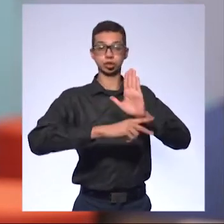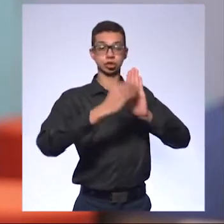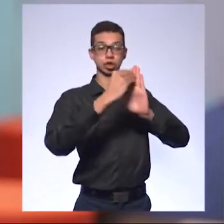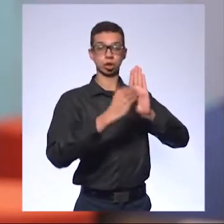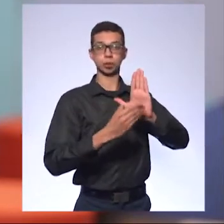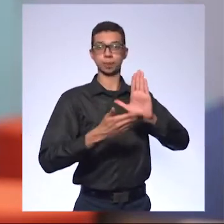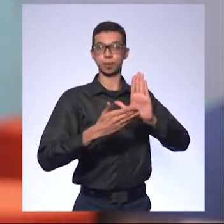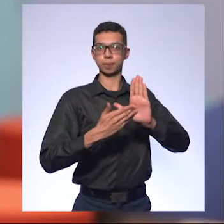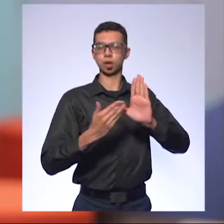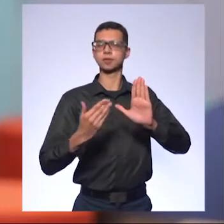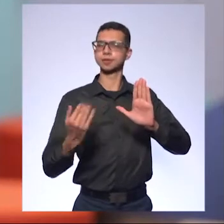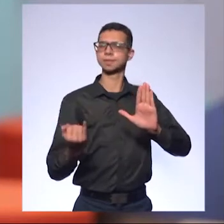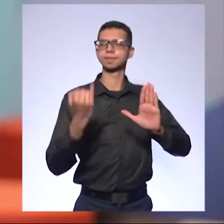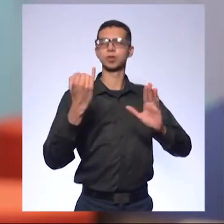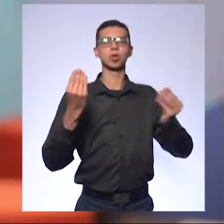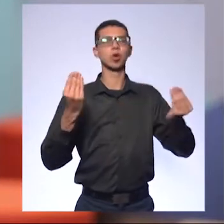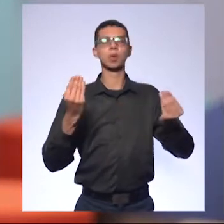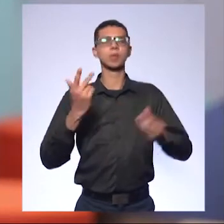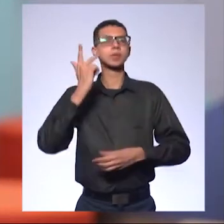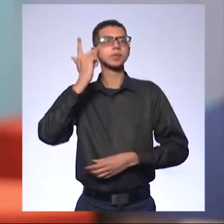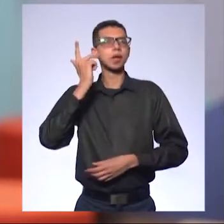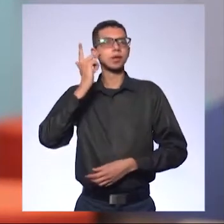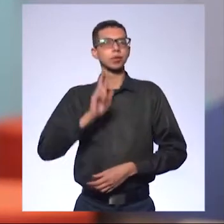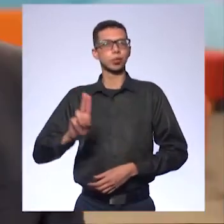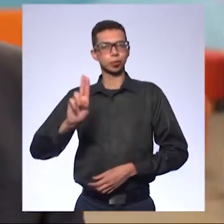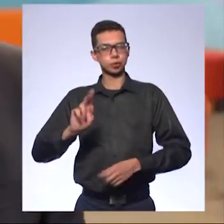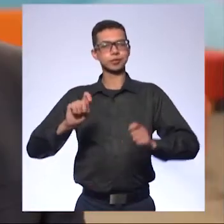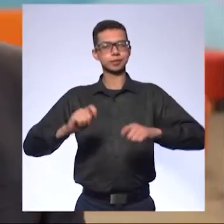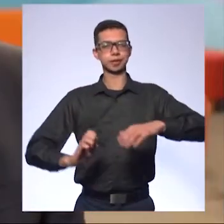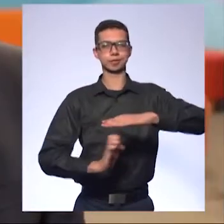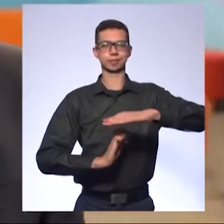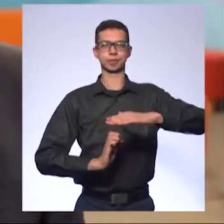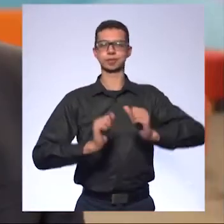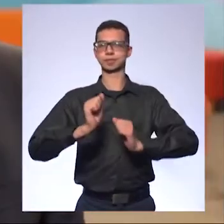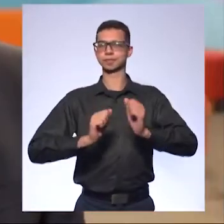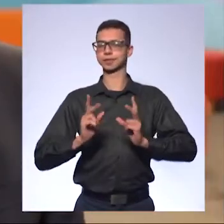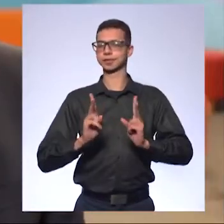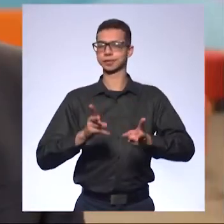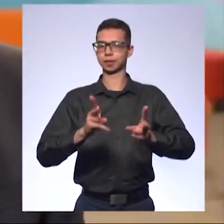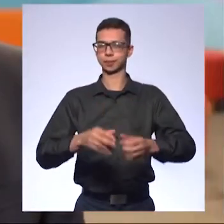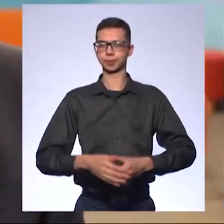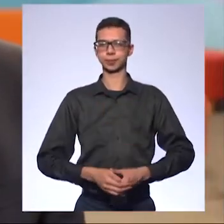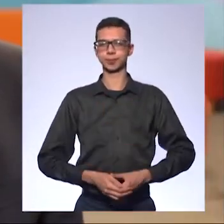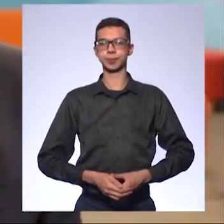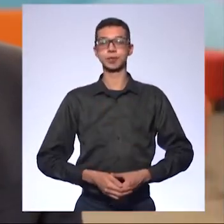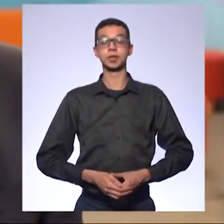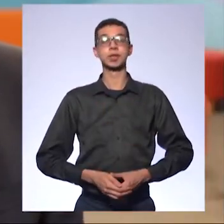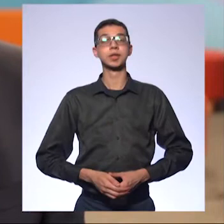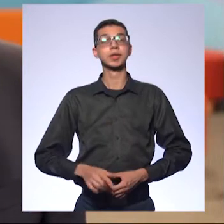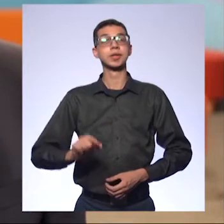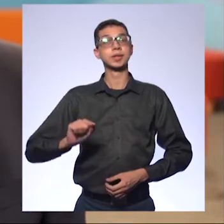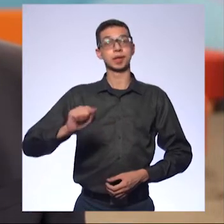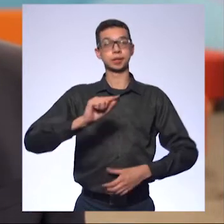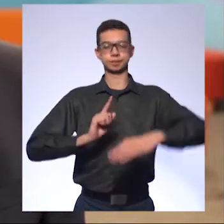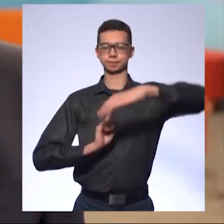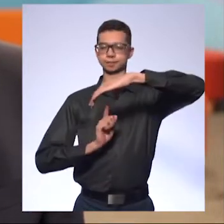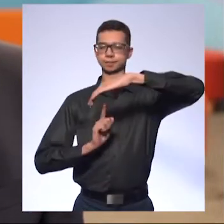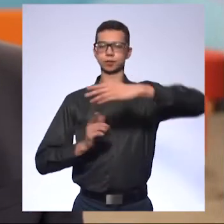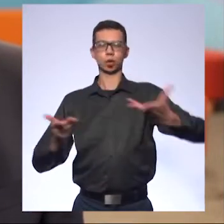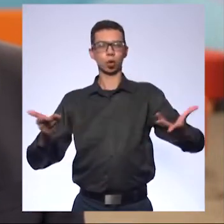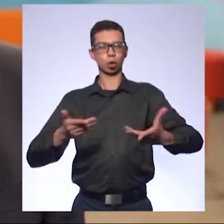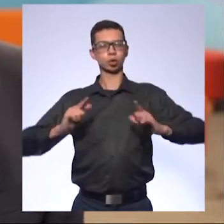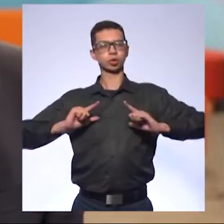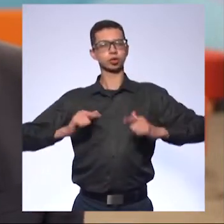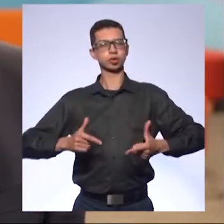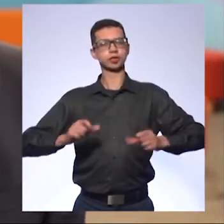com naturalidade dentro da atuação normal da empresa. O consumidor hoje ele está muito mais atuante, está buscando